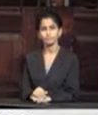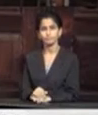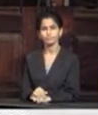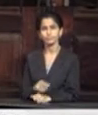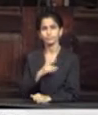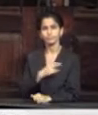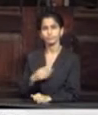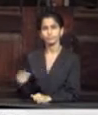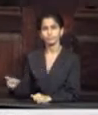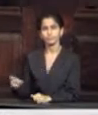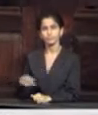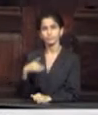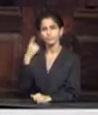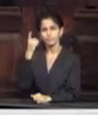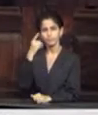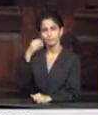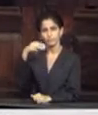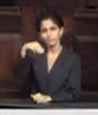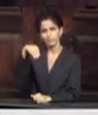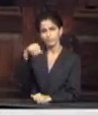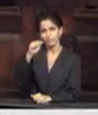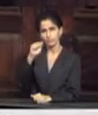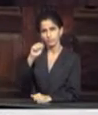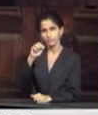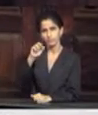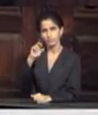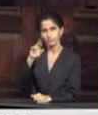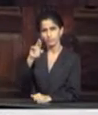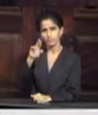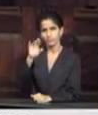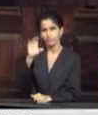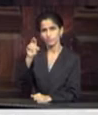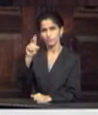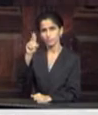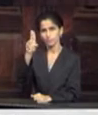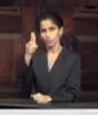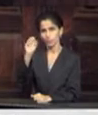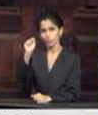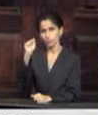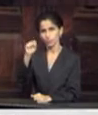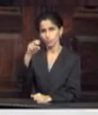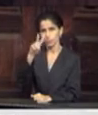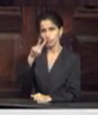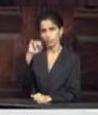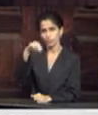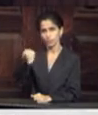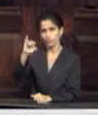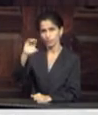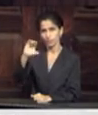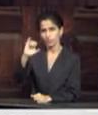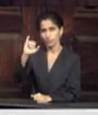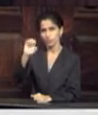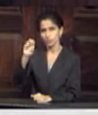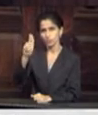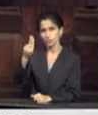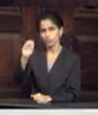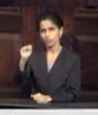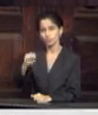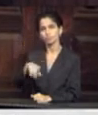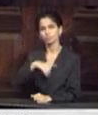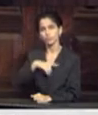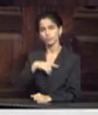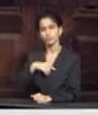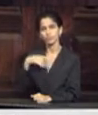Senhor presidente, deputado Marcos Vinícius, senhores deputados ainda presentes neste